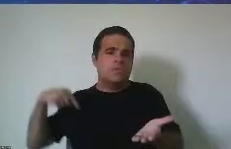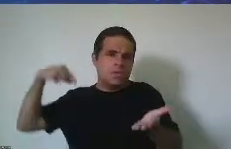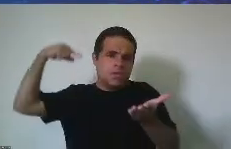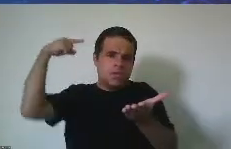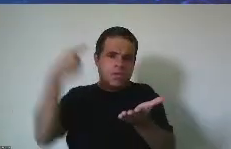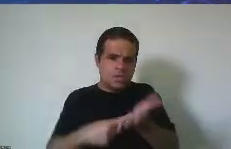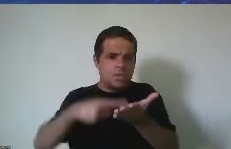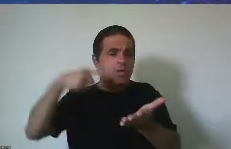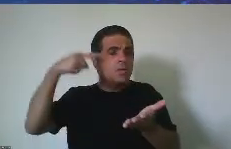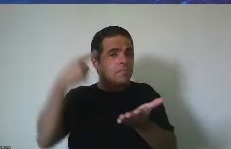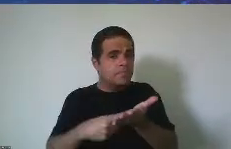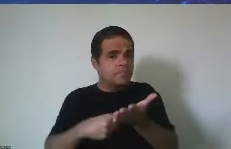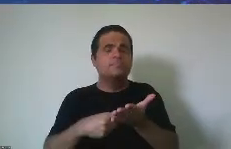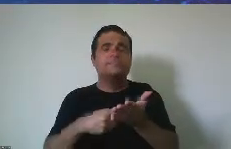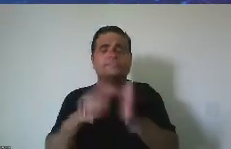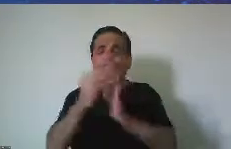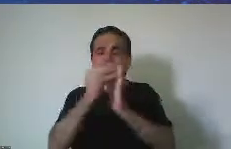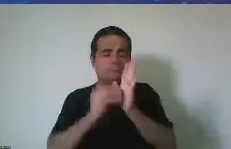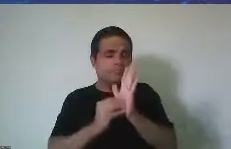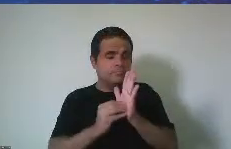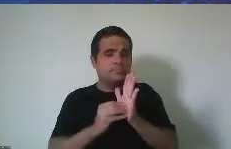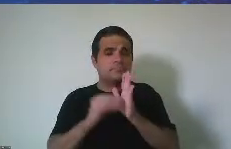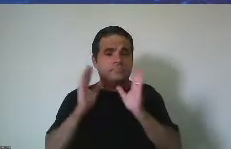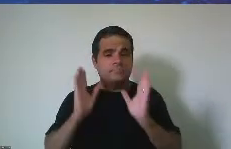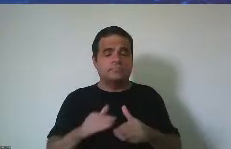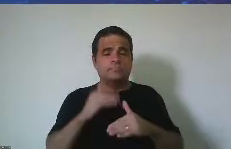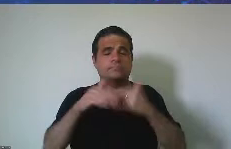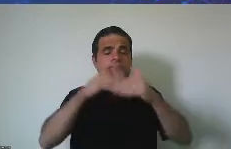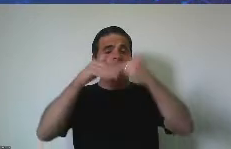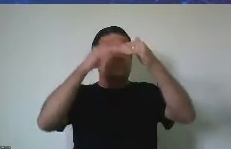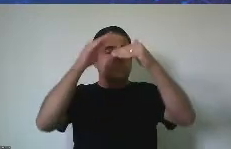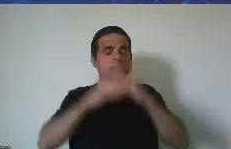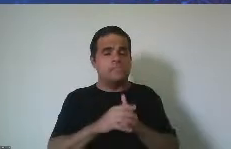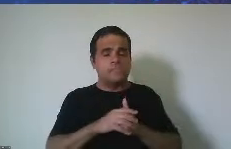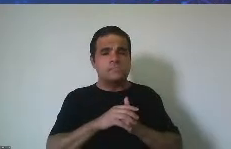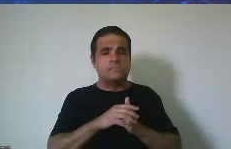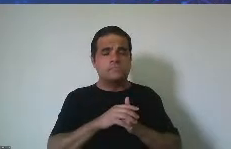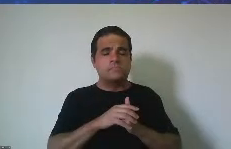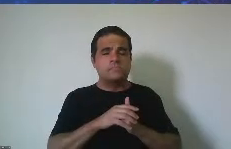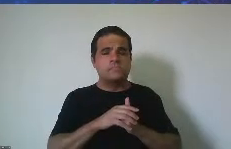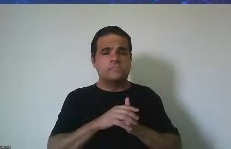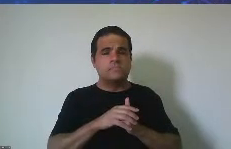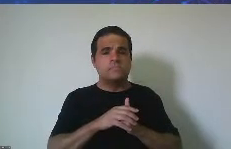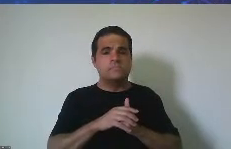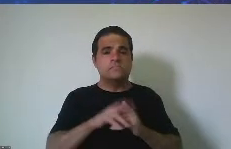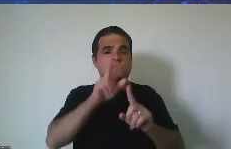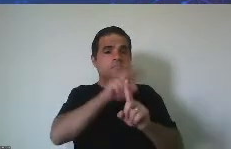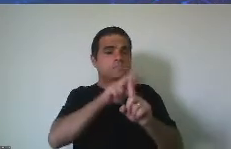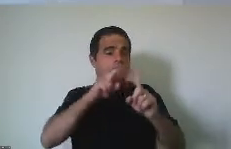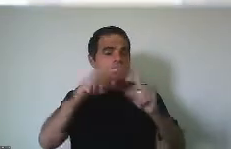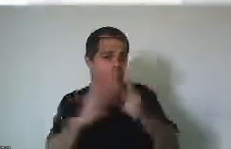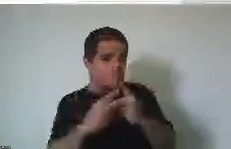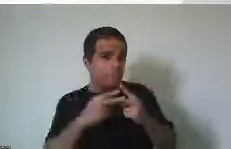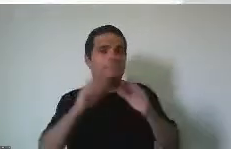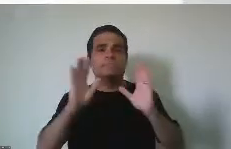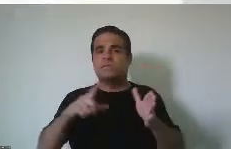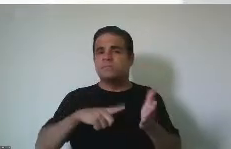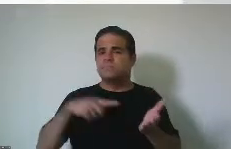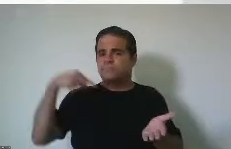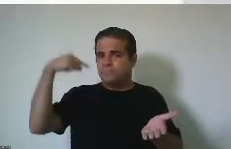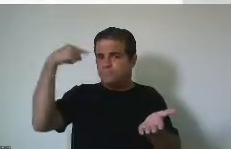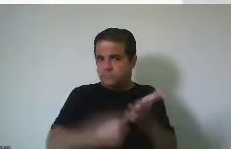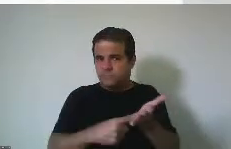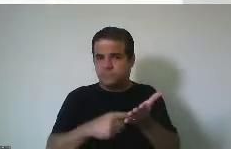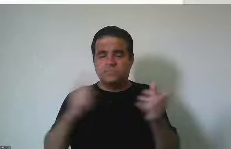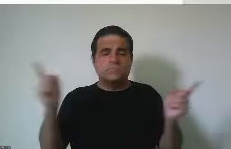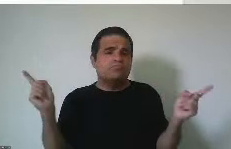aí eu dos eixos principais de desenvolvimento ah do ponto de vista ambiental onde nós temos compromissos de curto prazo